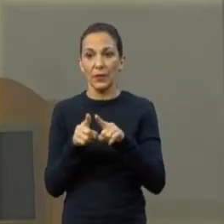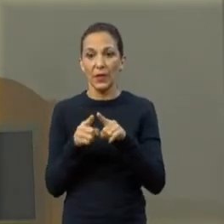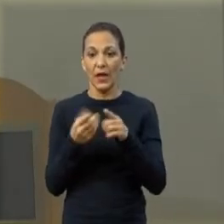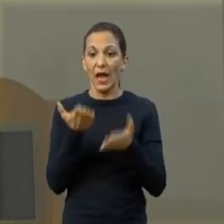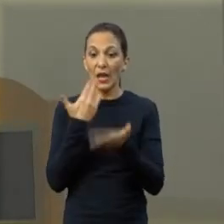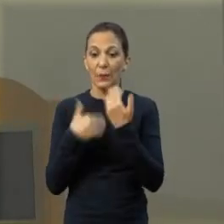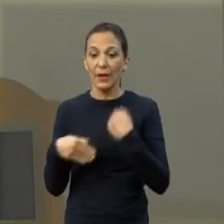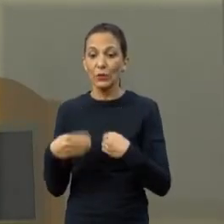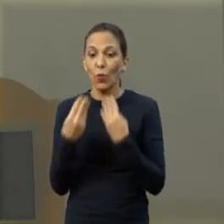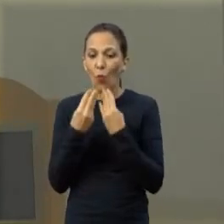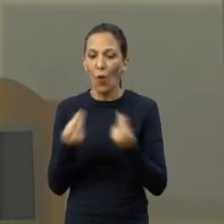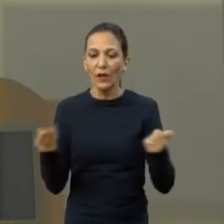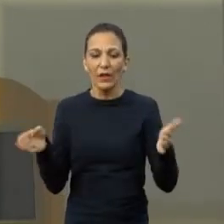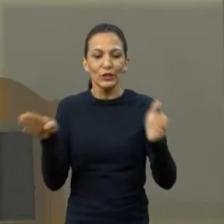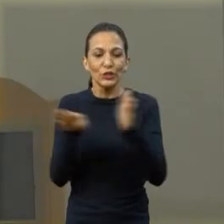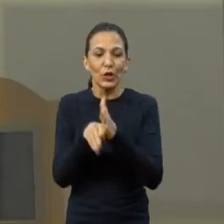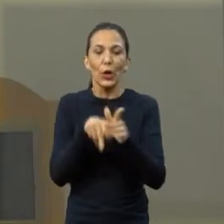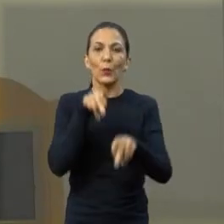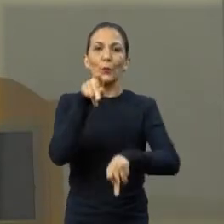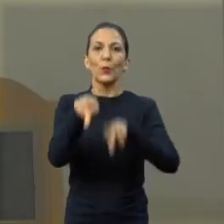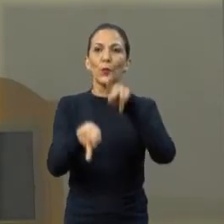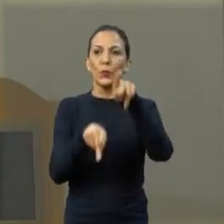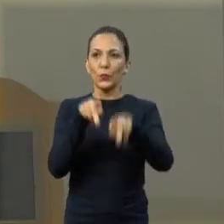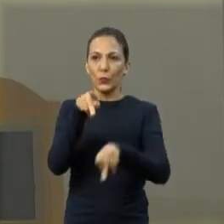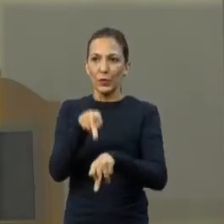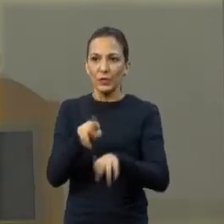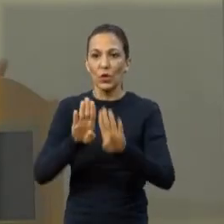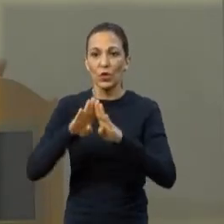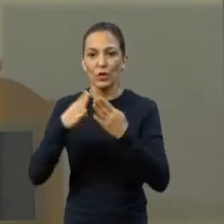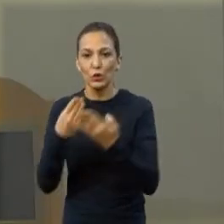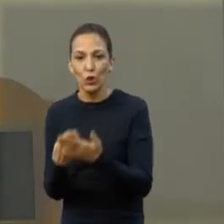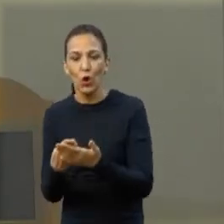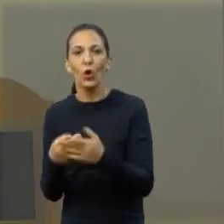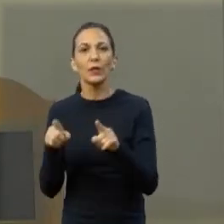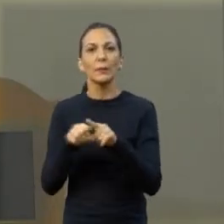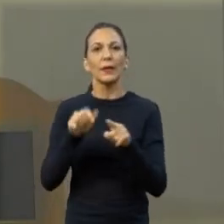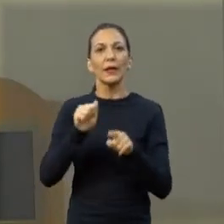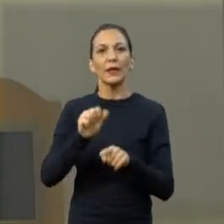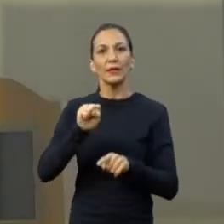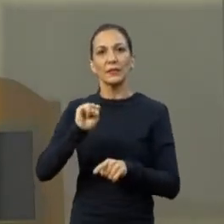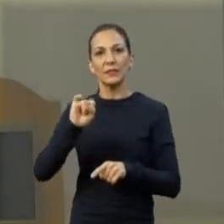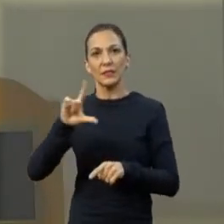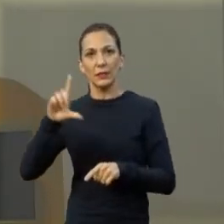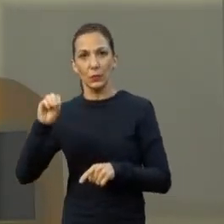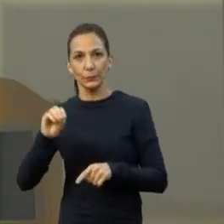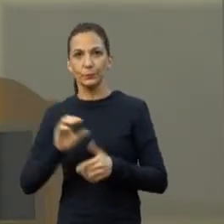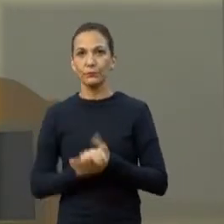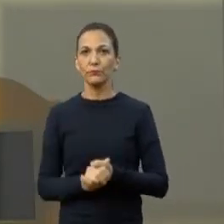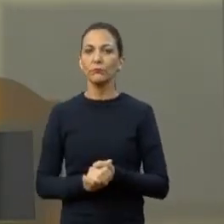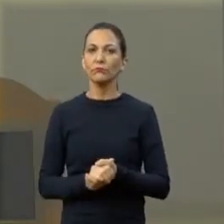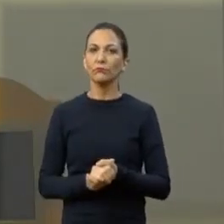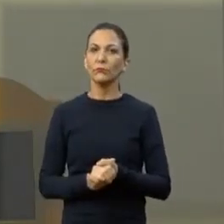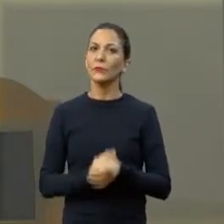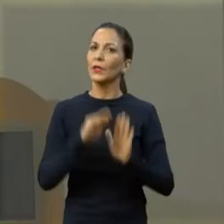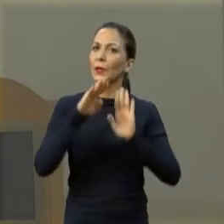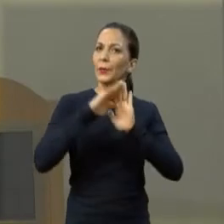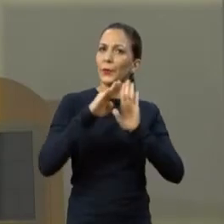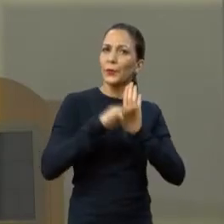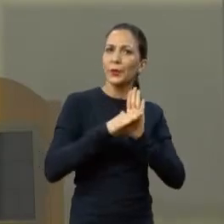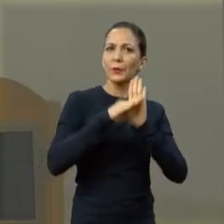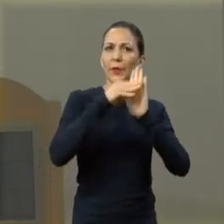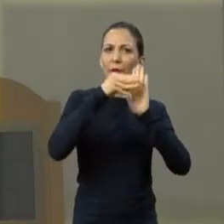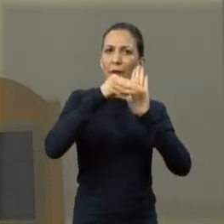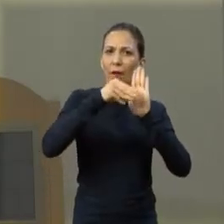de qualidade chegue à população por meio das escolas e às vezes lindo né aí o programa vinha sendo